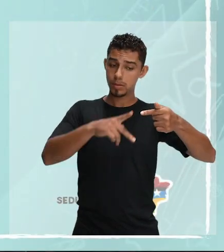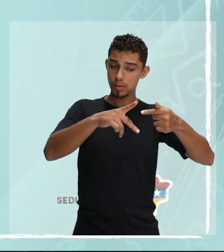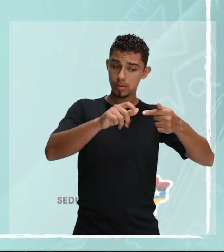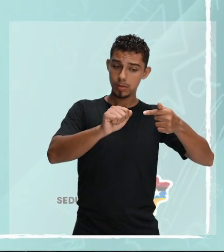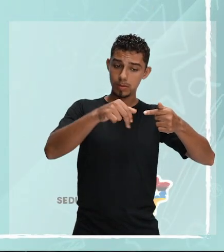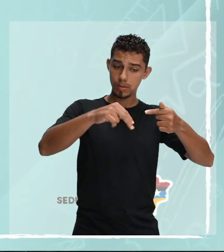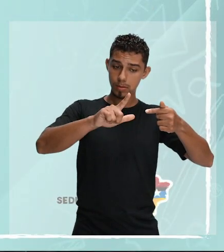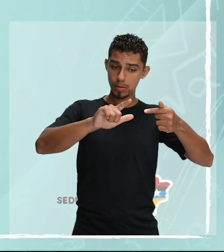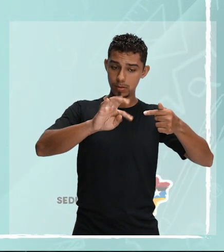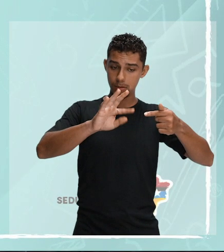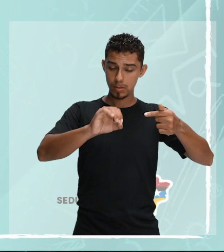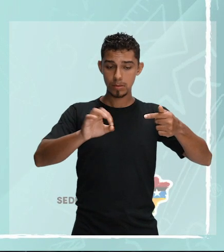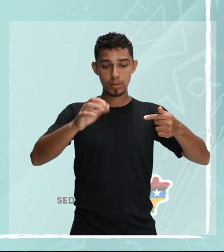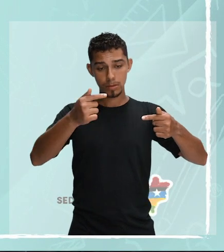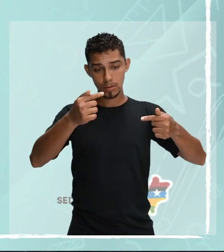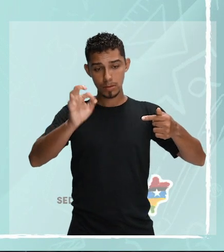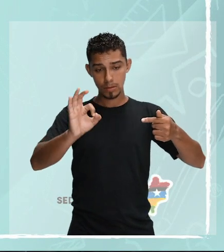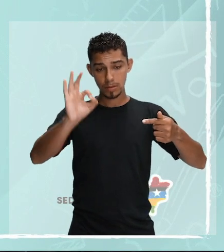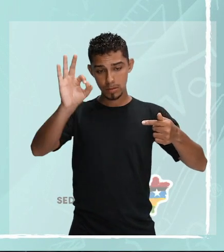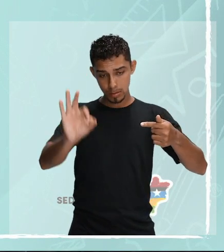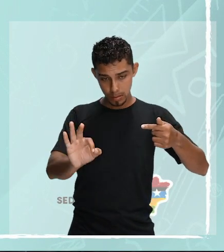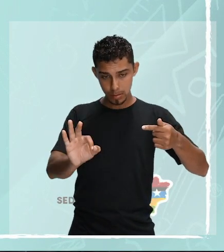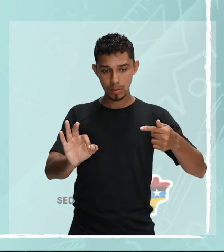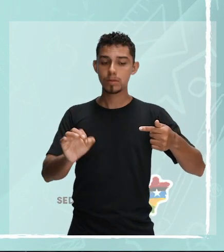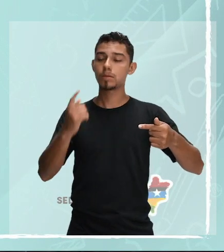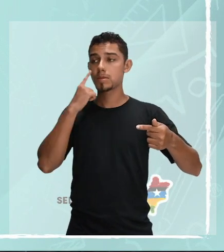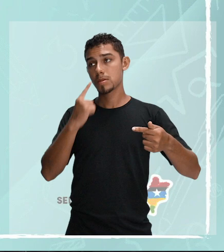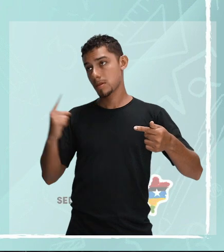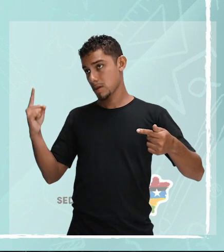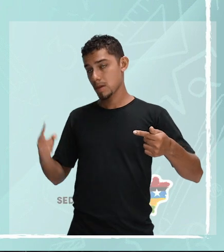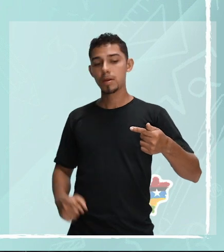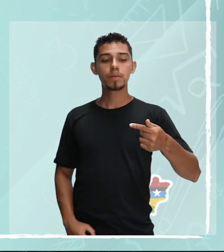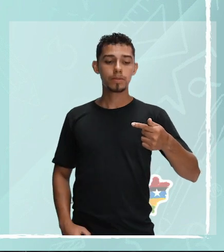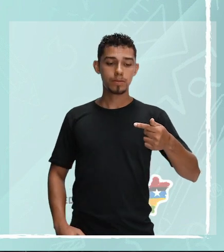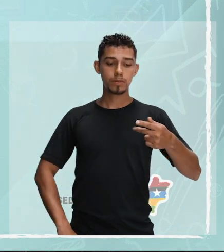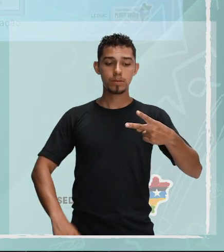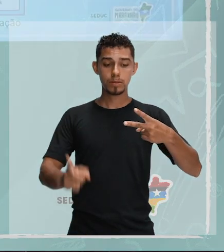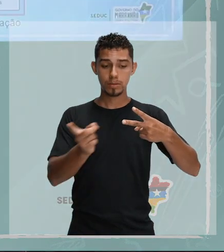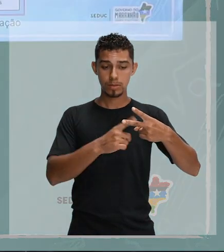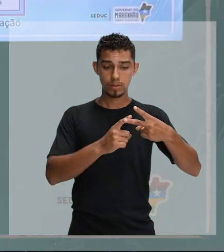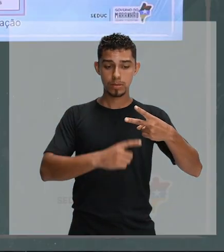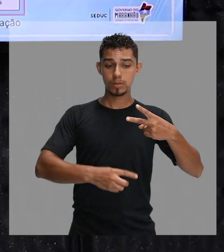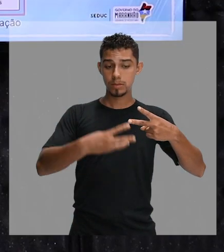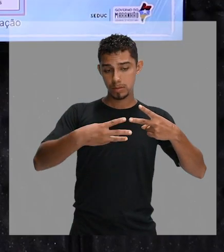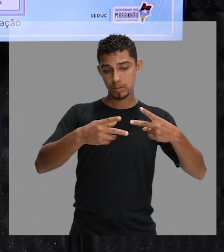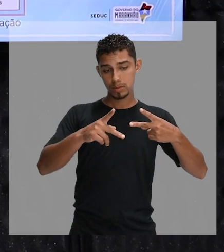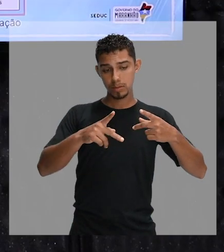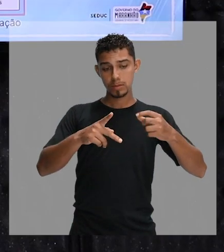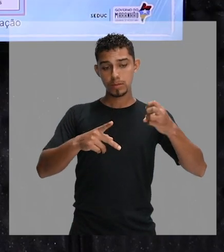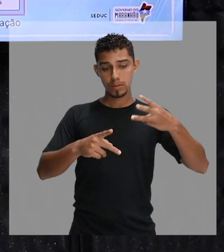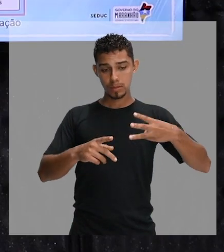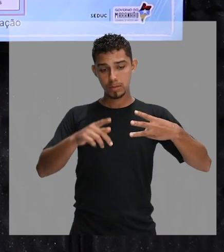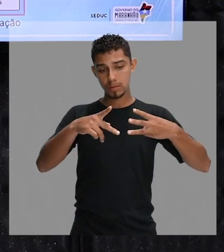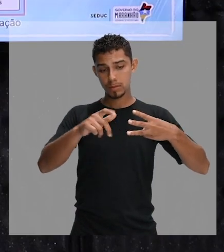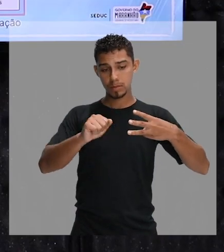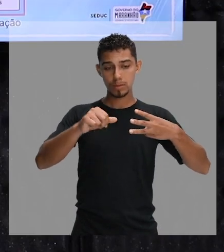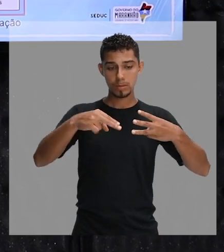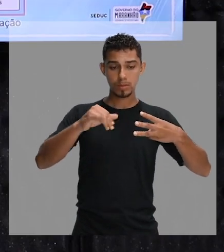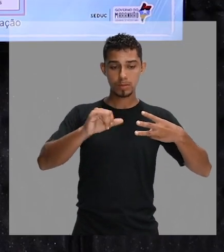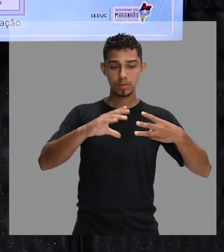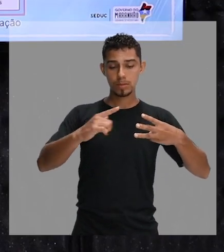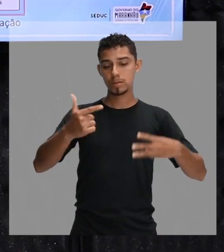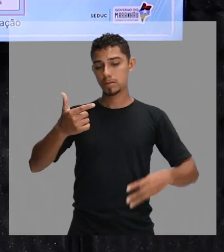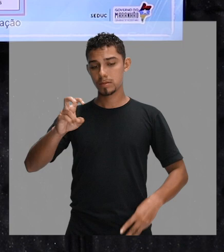3 planícies. 75% do território brasileiro é de planalto e 25% de